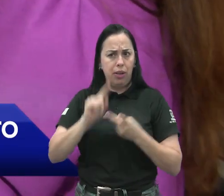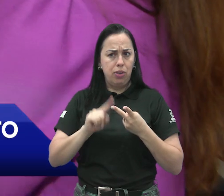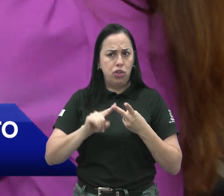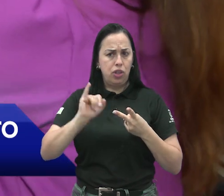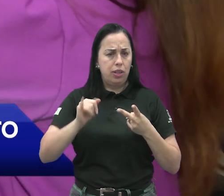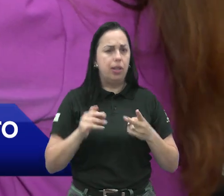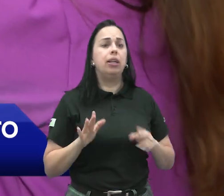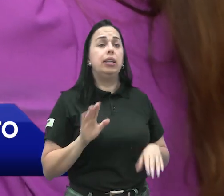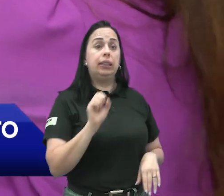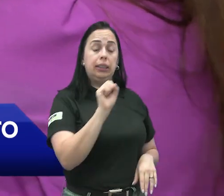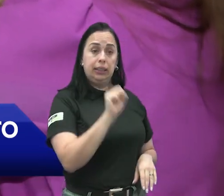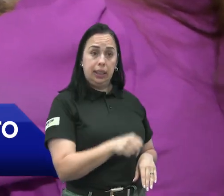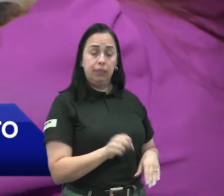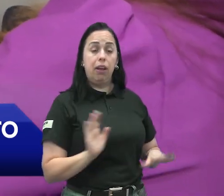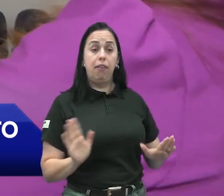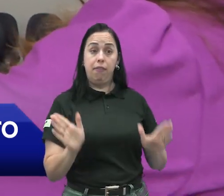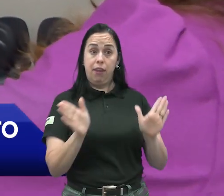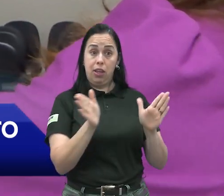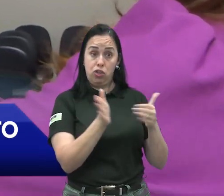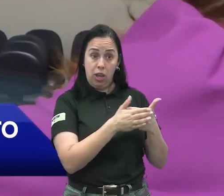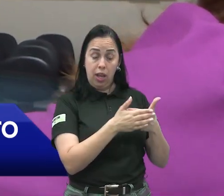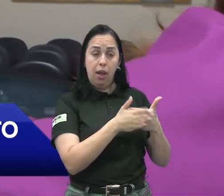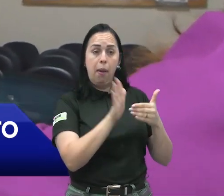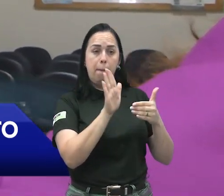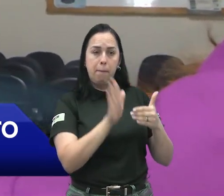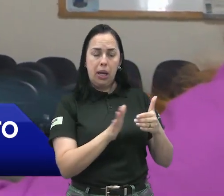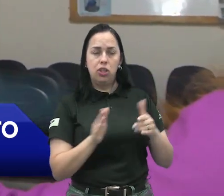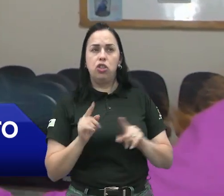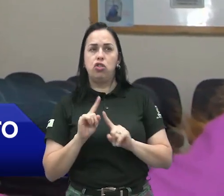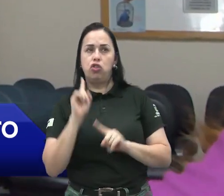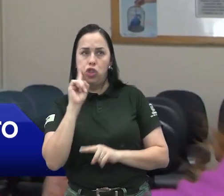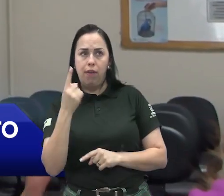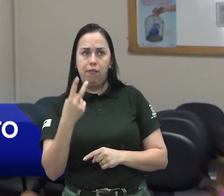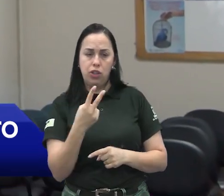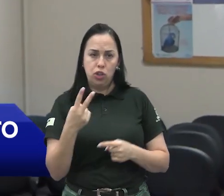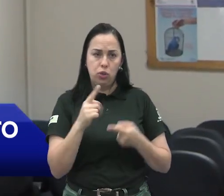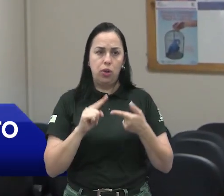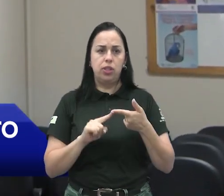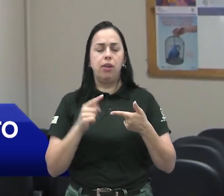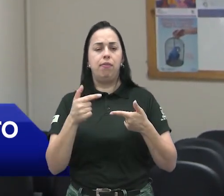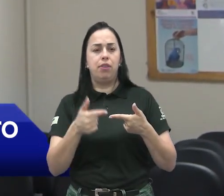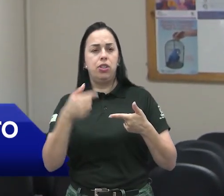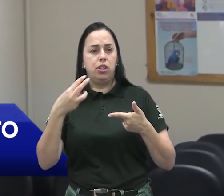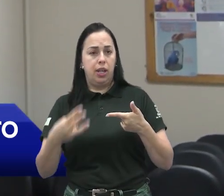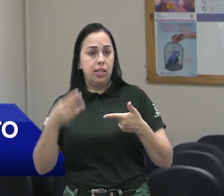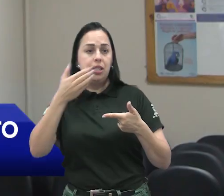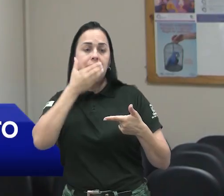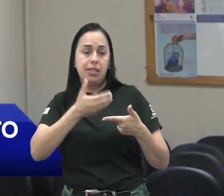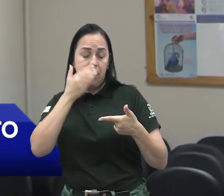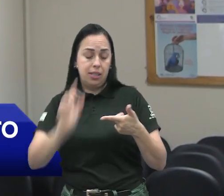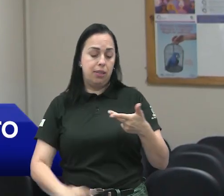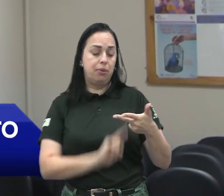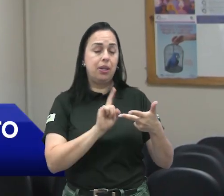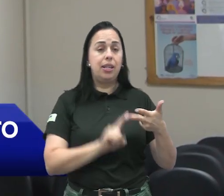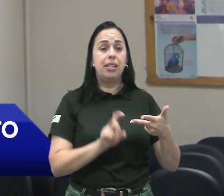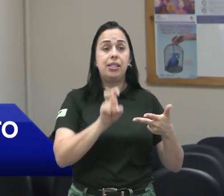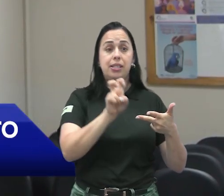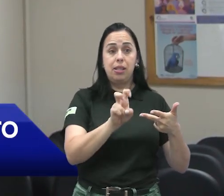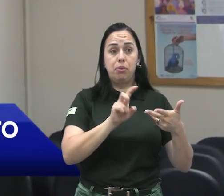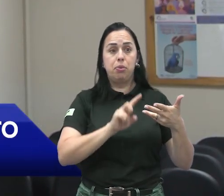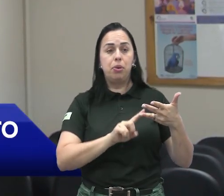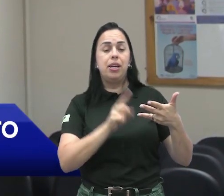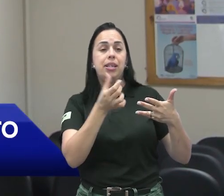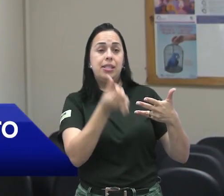e em janeiro? Sim, nós temos o recesso, né? E a gente vai trabalhar nos dias 22 e 23 de dezembro e nos